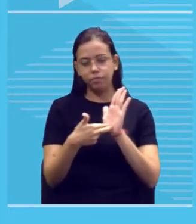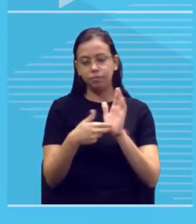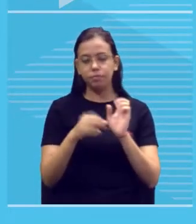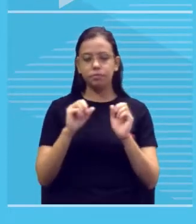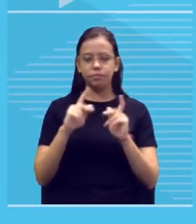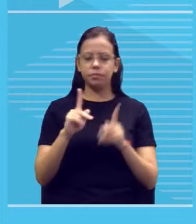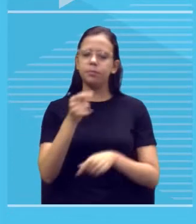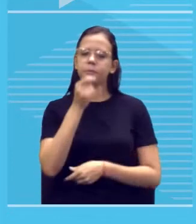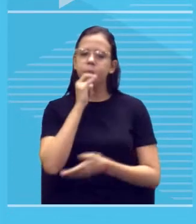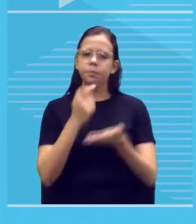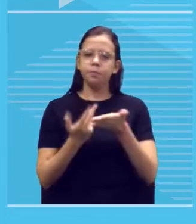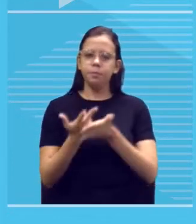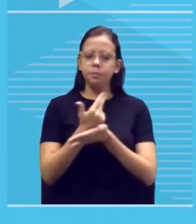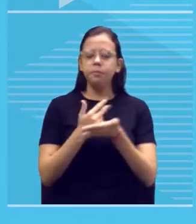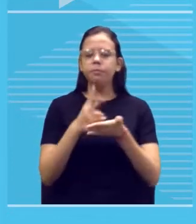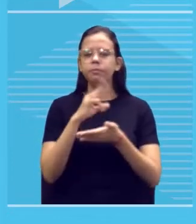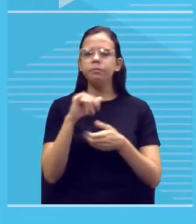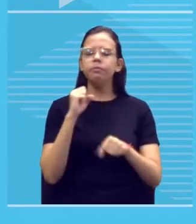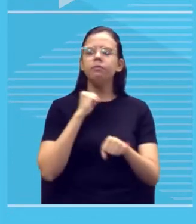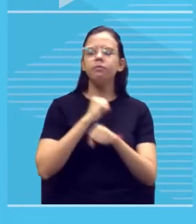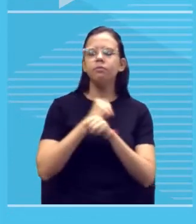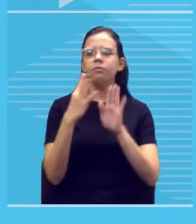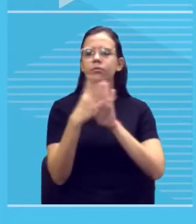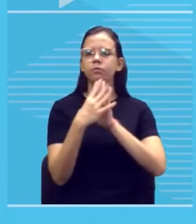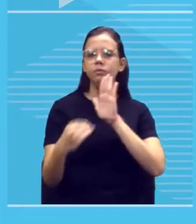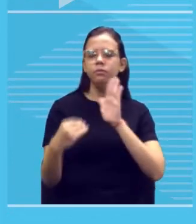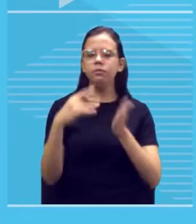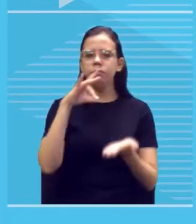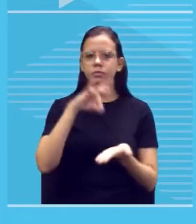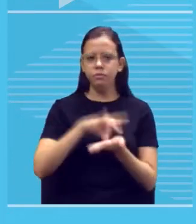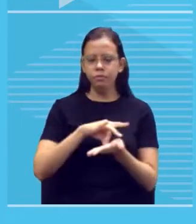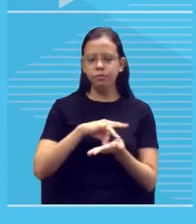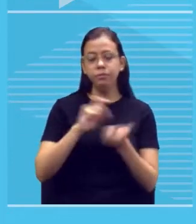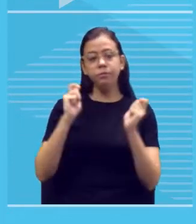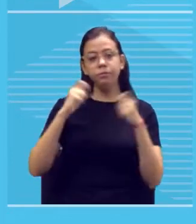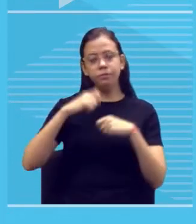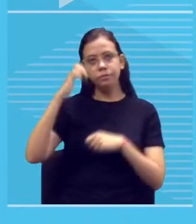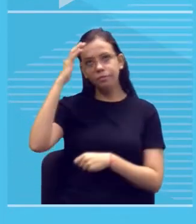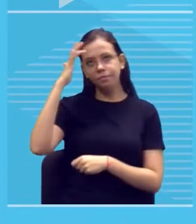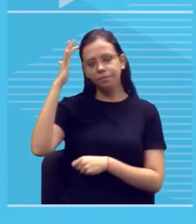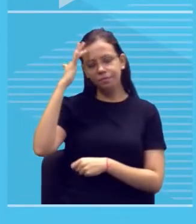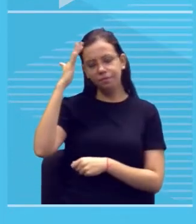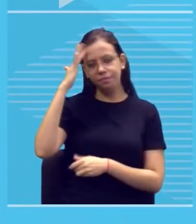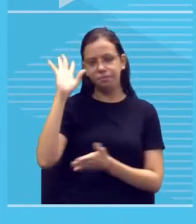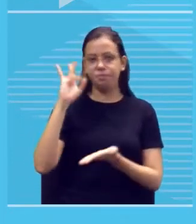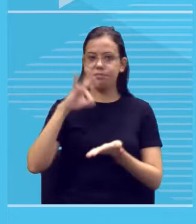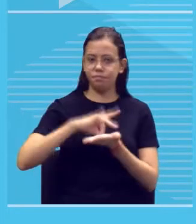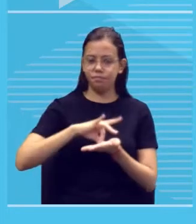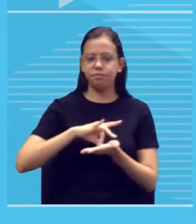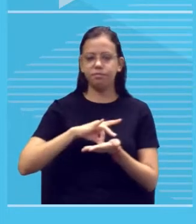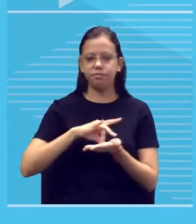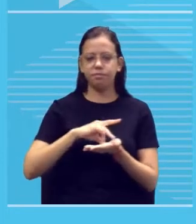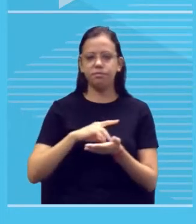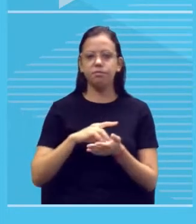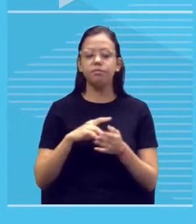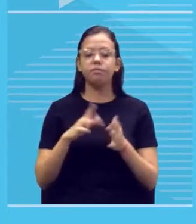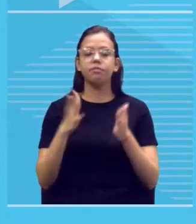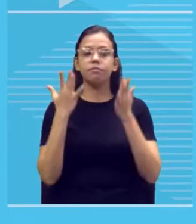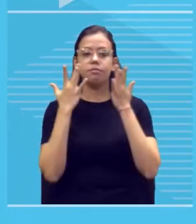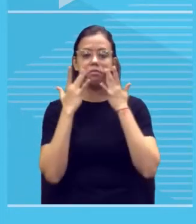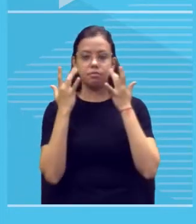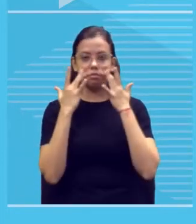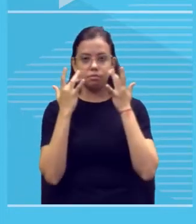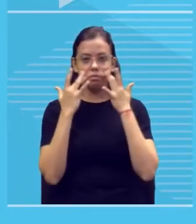de ser absolutamente uma leitura da realidade mesmo que idealizada dessa realidade é o teatro vai